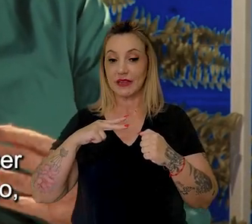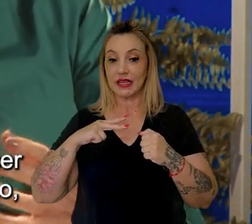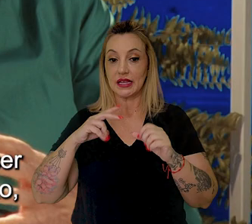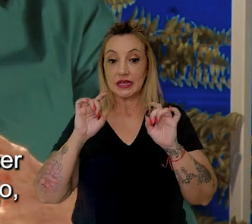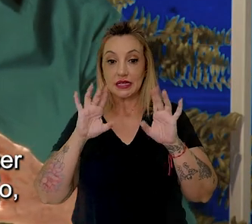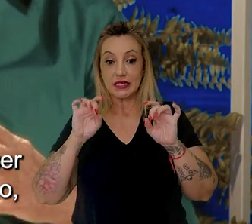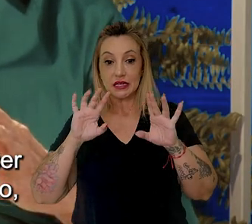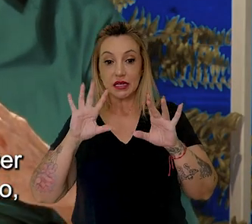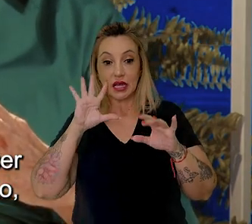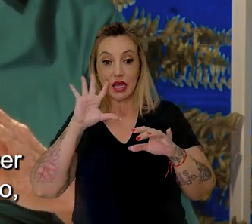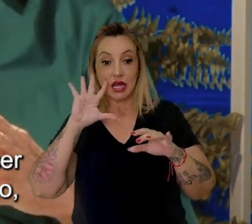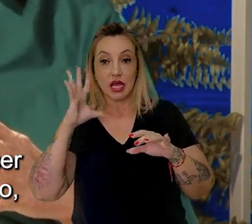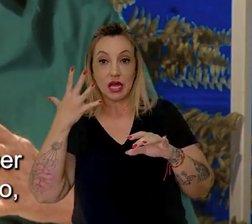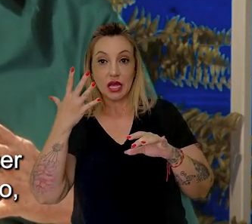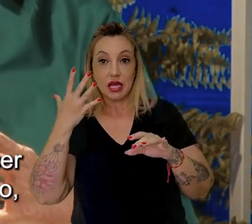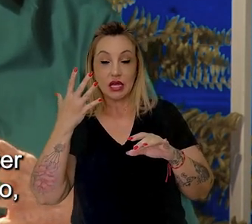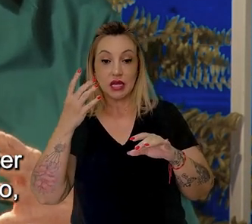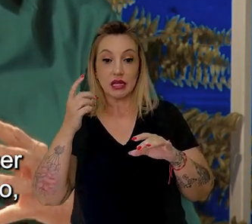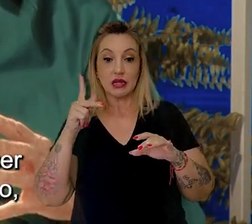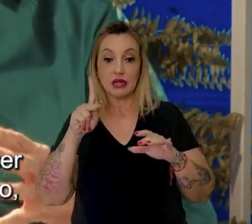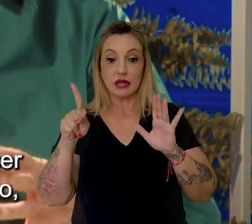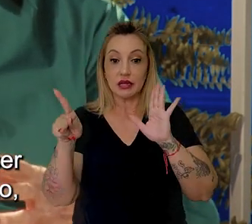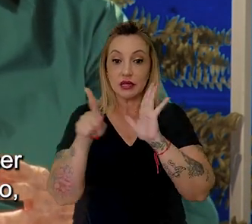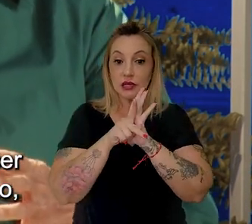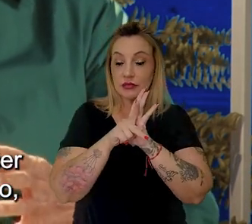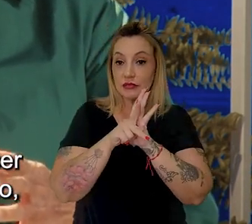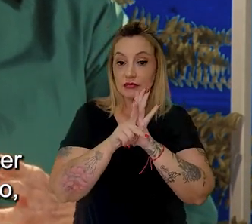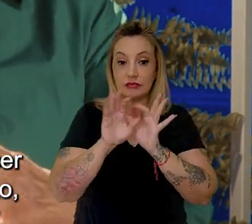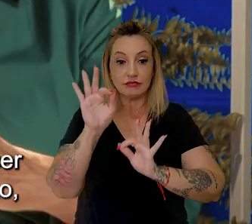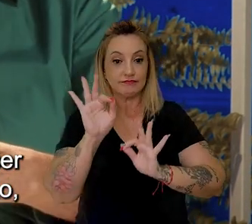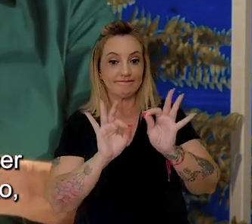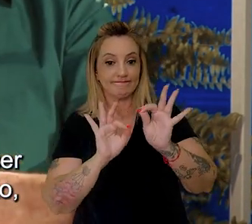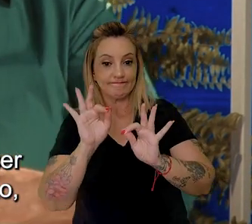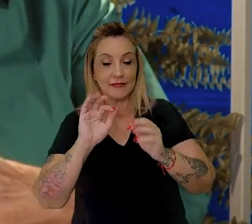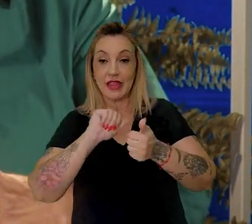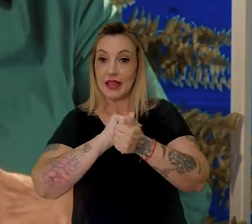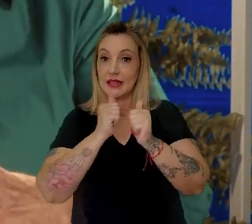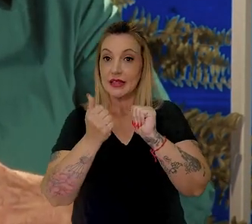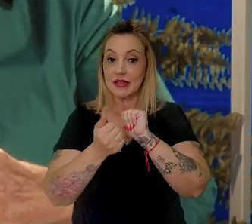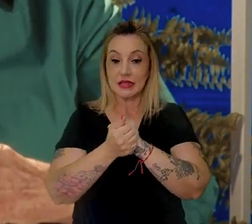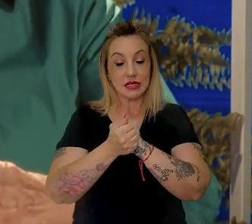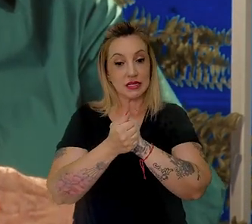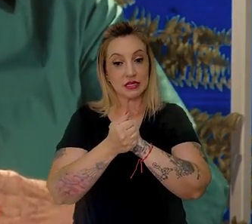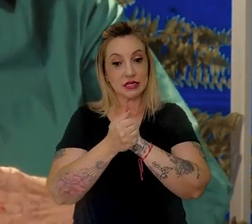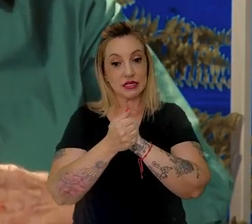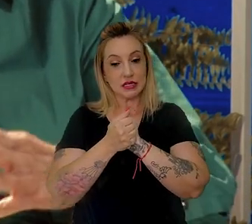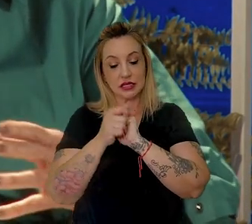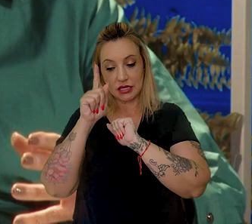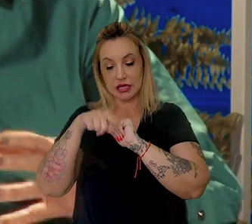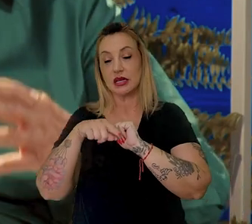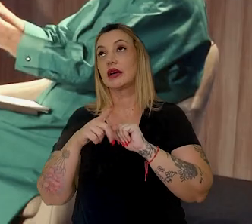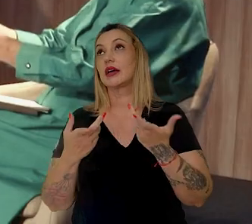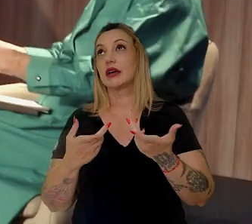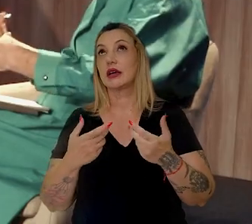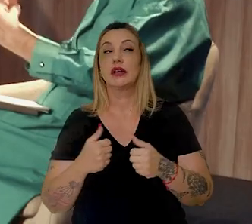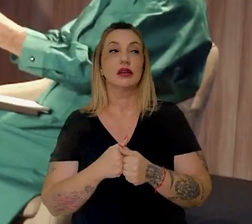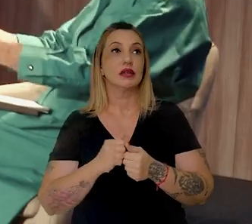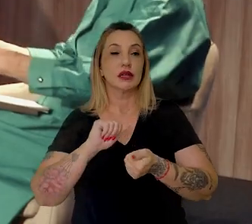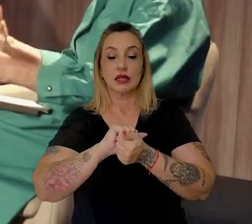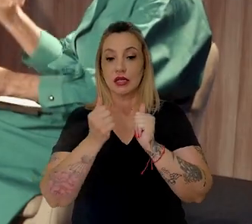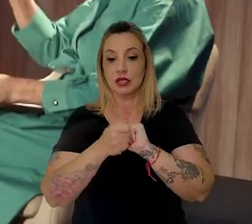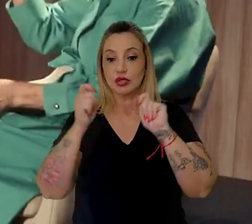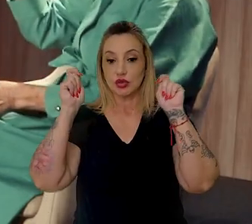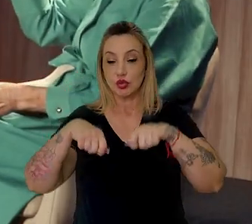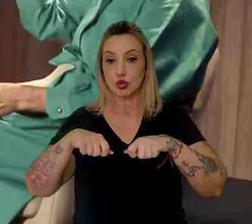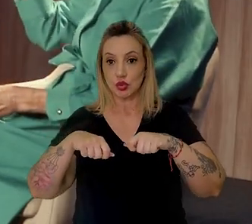customização ela só pode acontecer se você tiver um plano eh de adaptação por exemplo que seja adaptada às